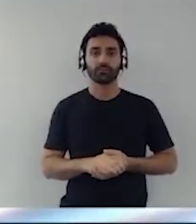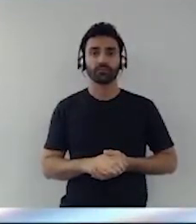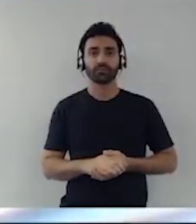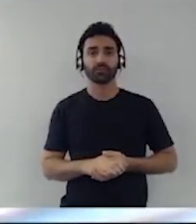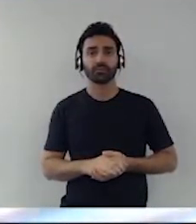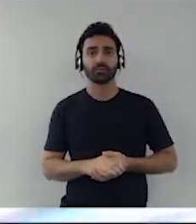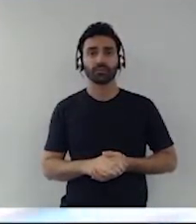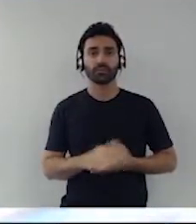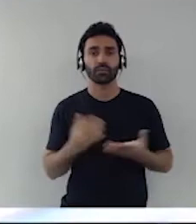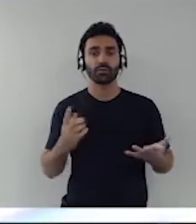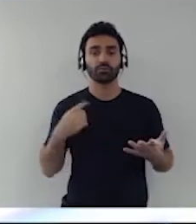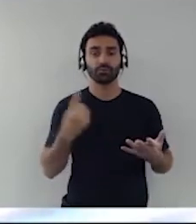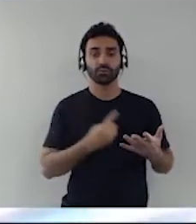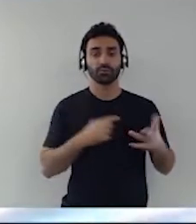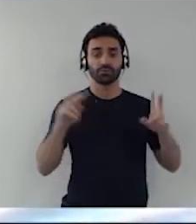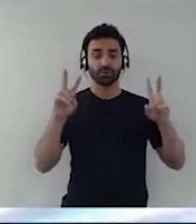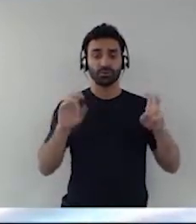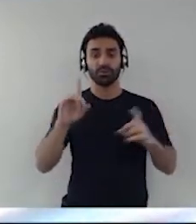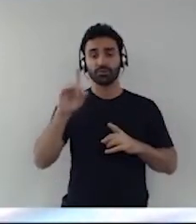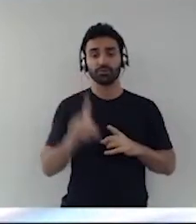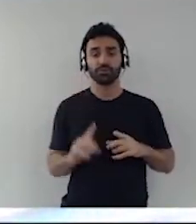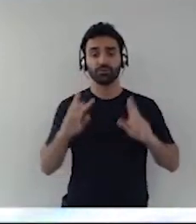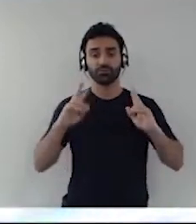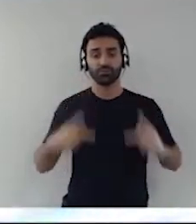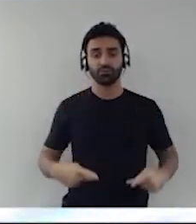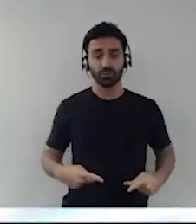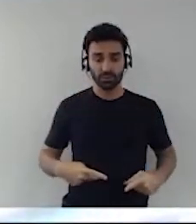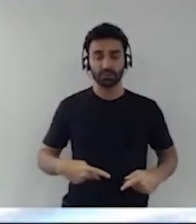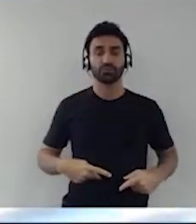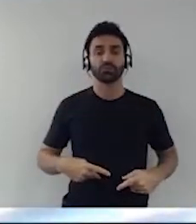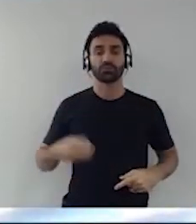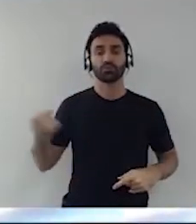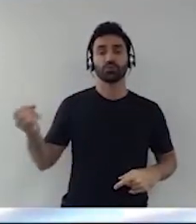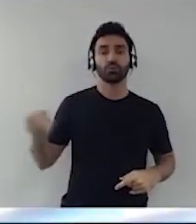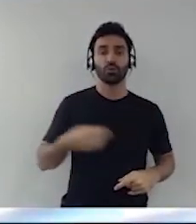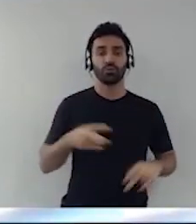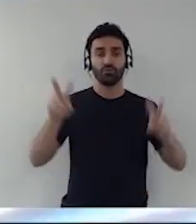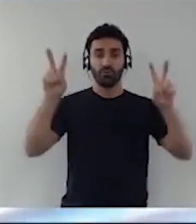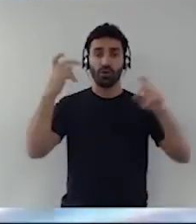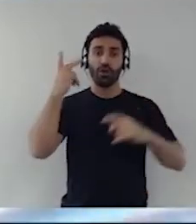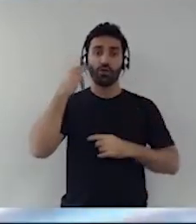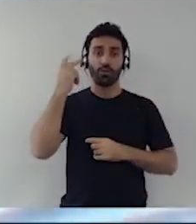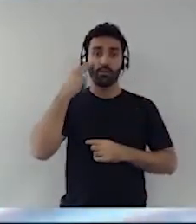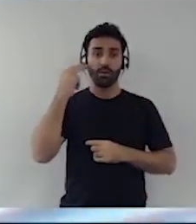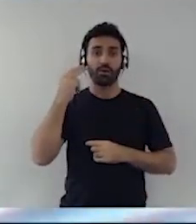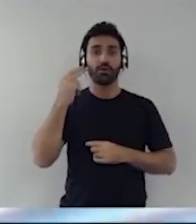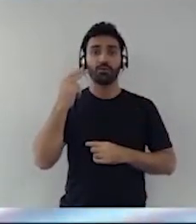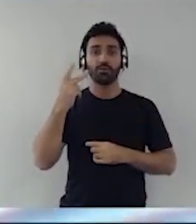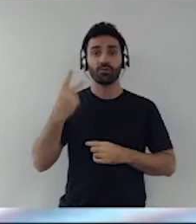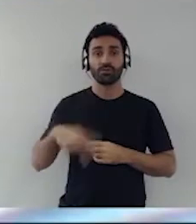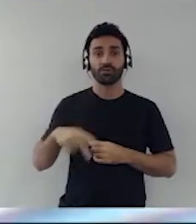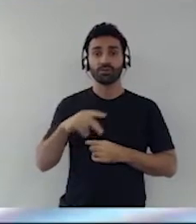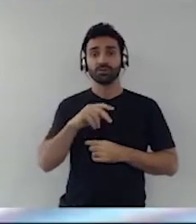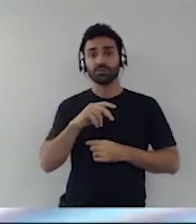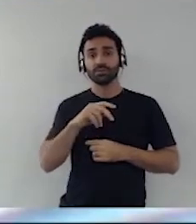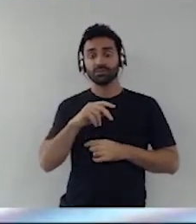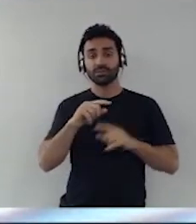nosso tema Direitos Humanos e o Novo Normal, Sala Silvio Capanema, uma